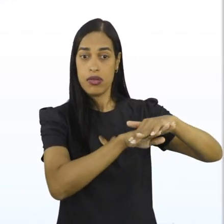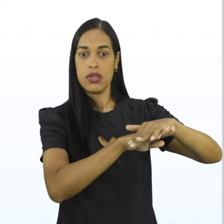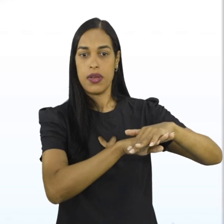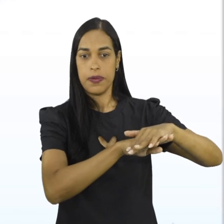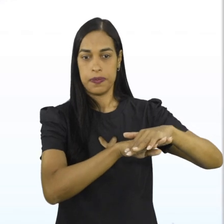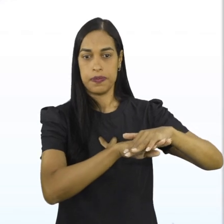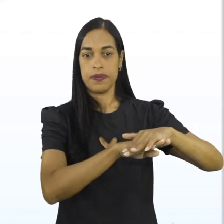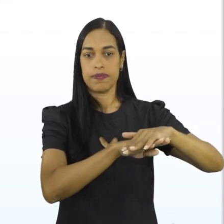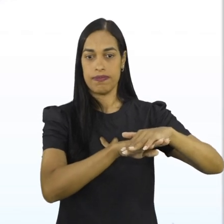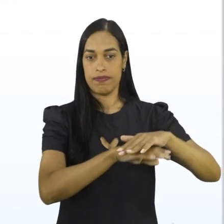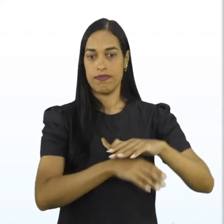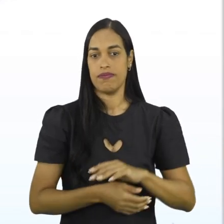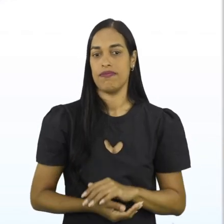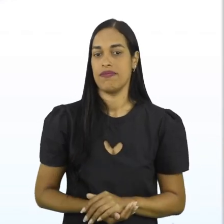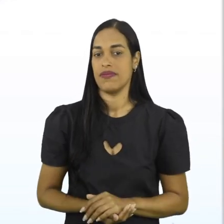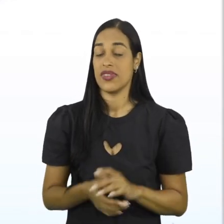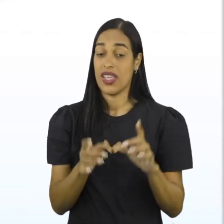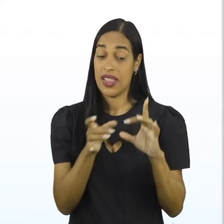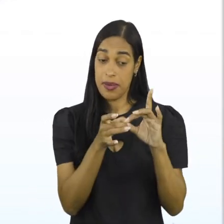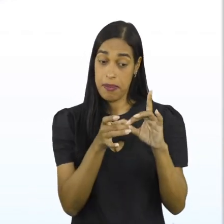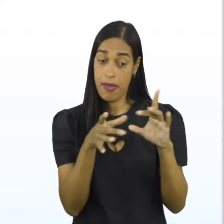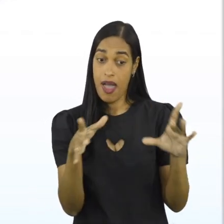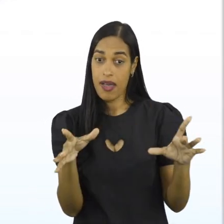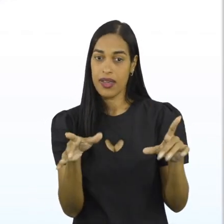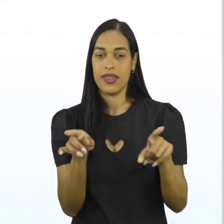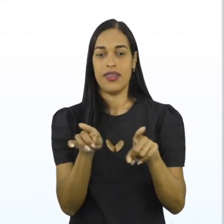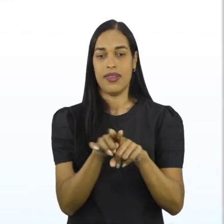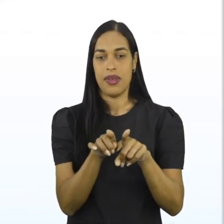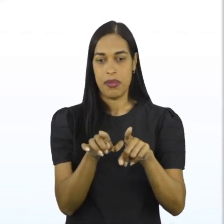Olha, ele empacota e libera substâncias.